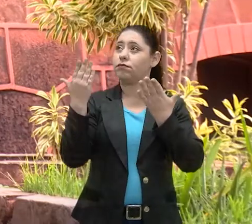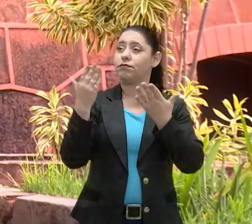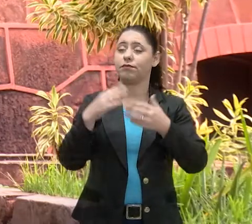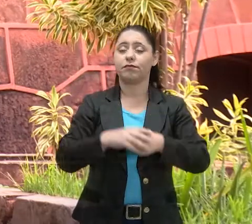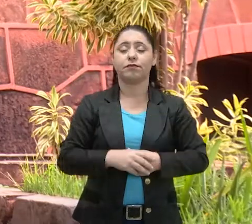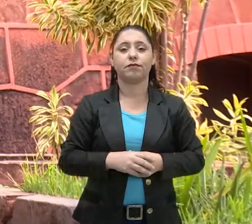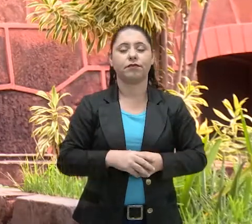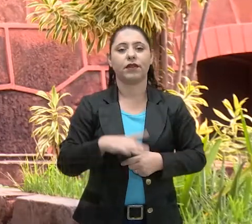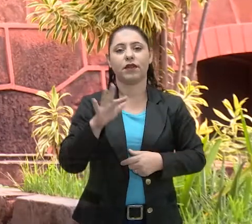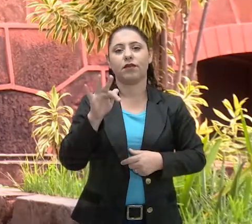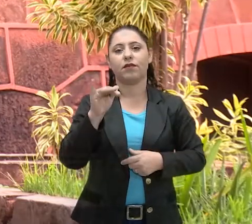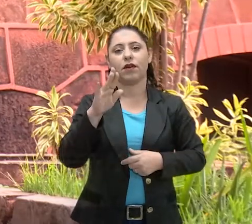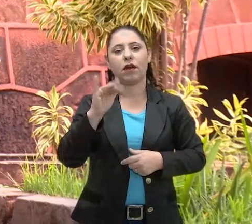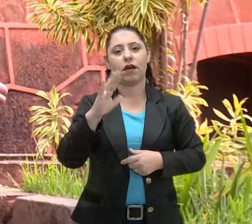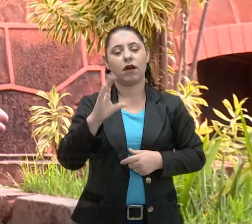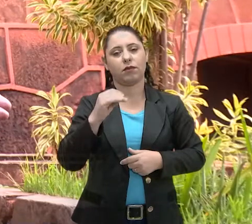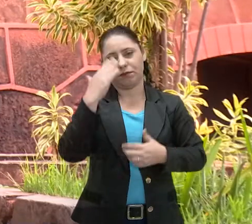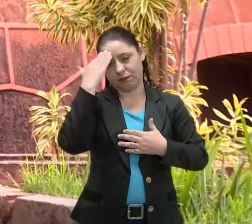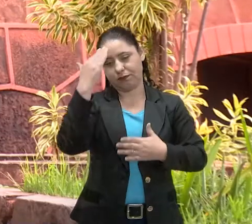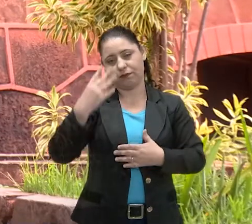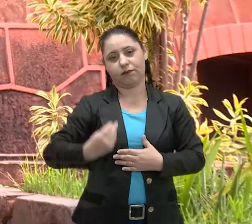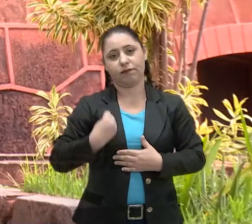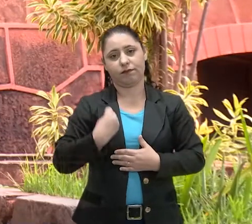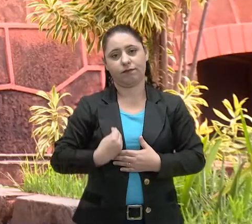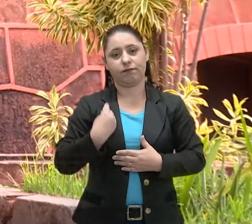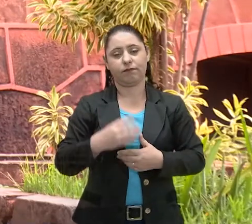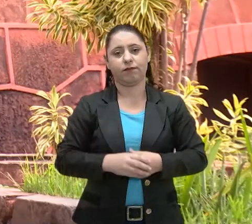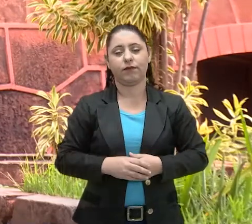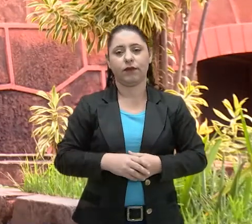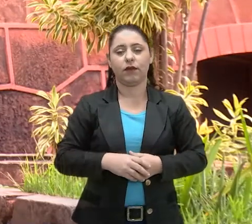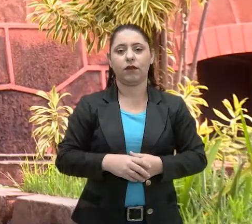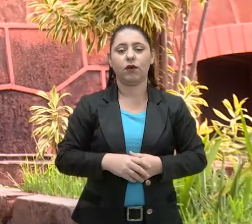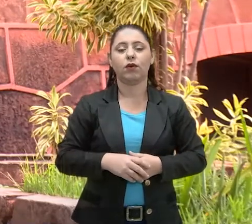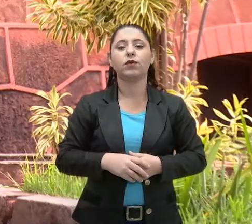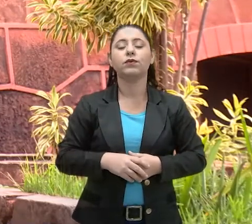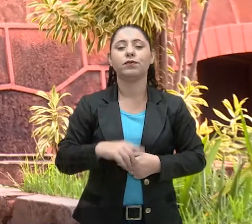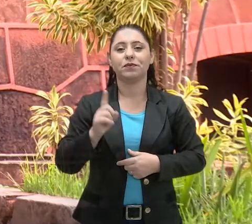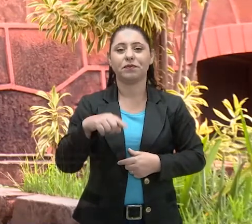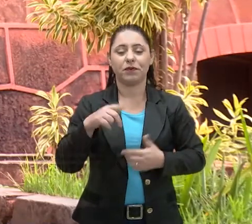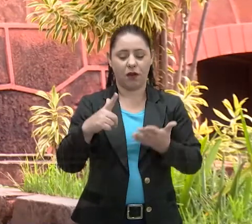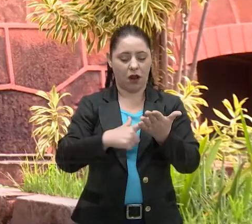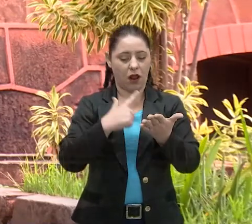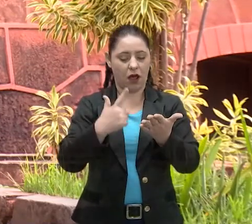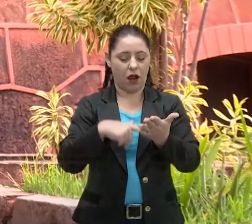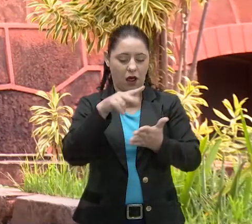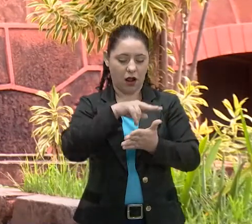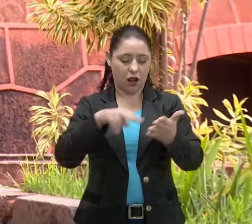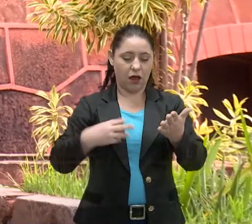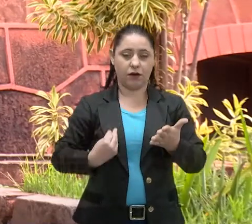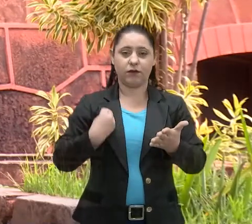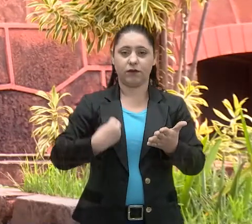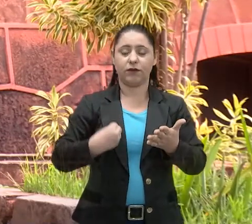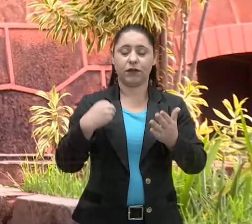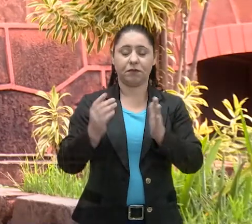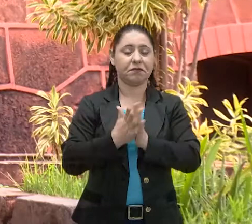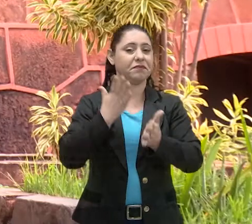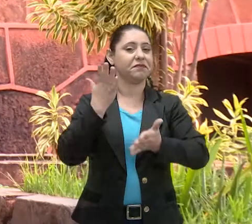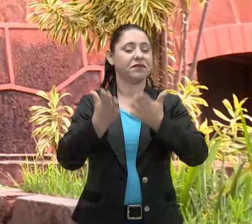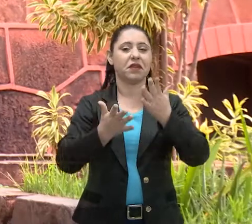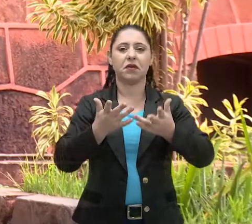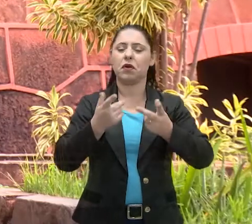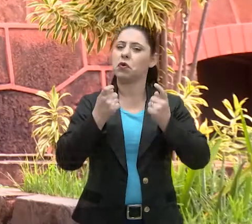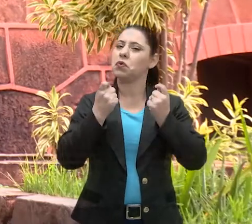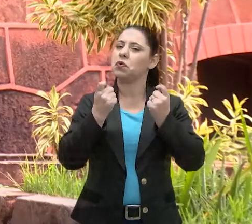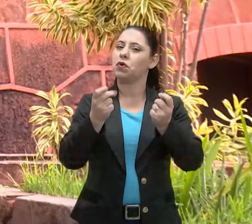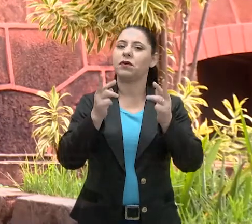na telinha. Fábio, muito obrigado pela sua participação no Ler é Viver, abrilhantando essa edição do programa. Eu te